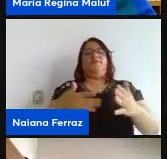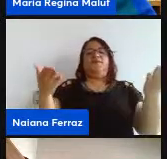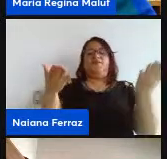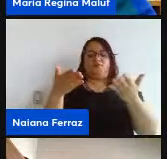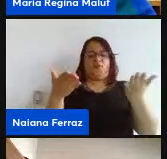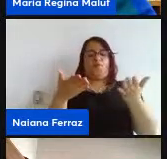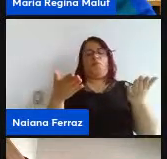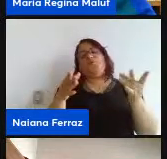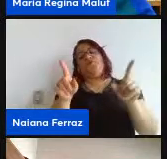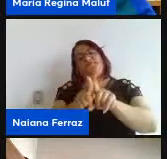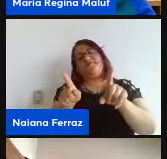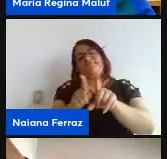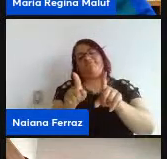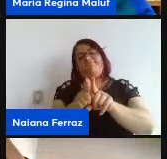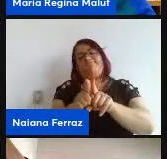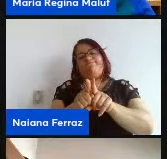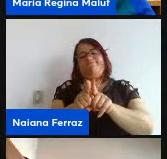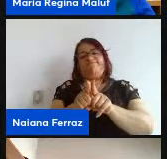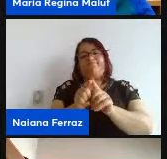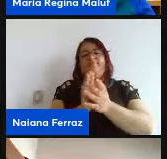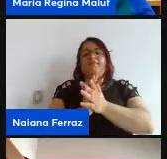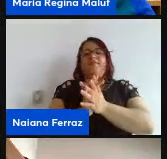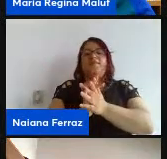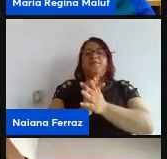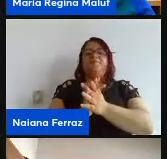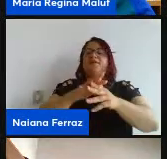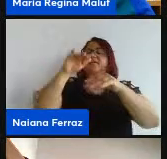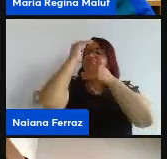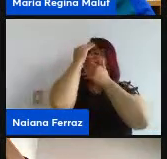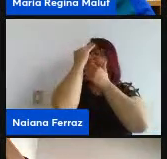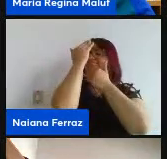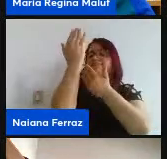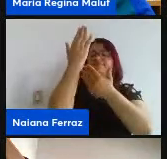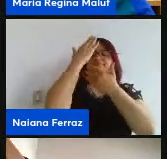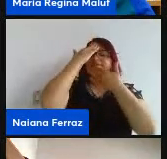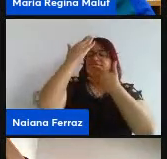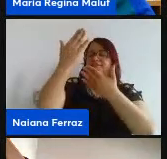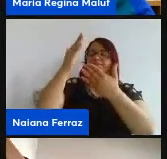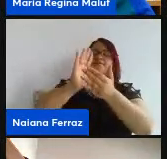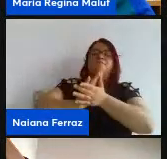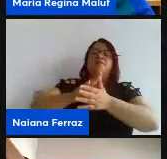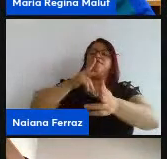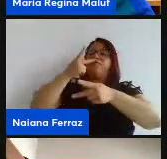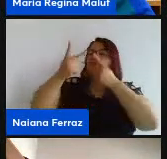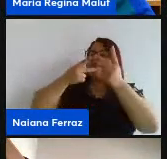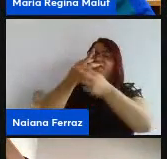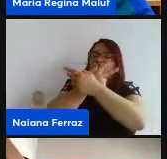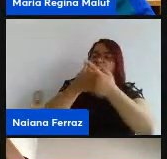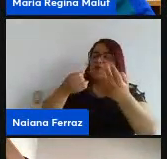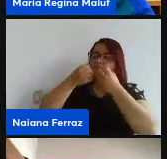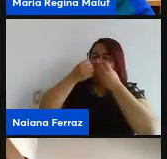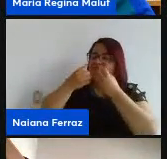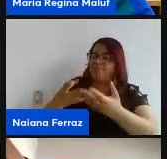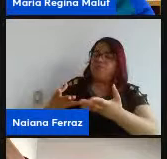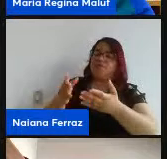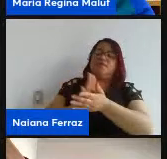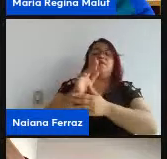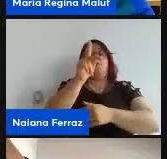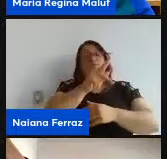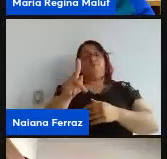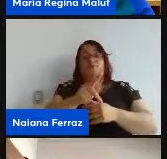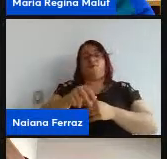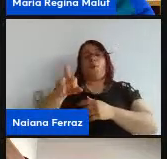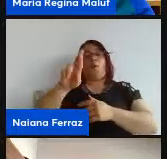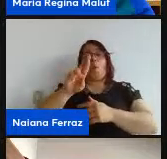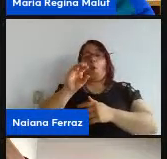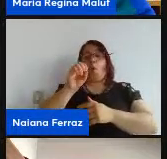tá? A quem merece todo o agradecimento, aí, todos os elogios à organização, pelo professor Ronei, né, que também